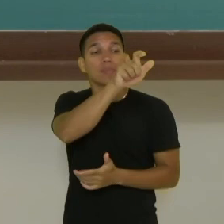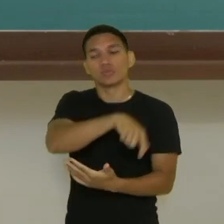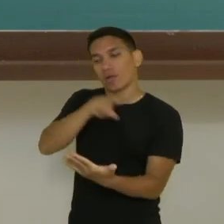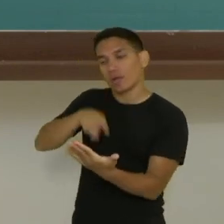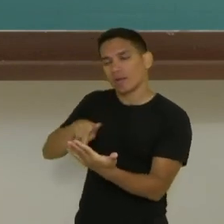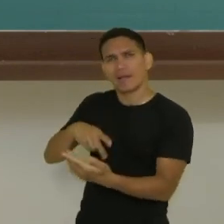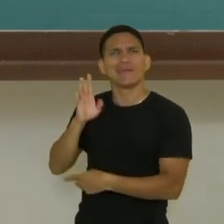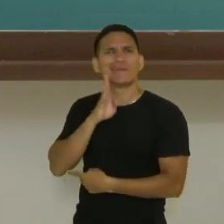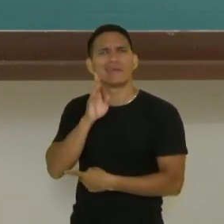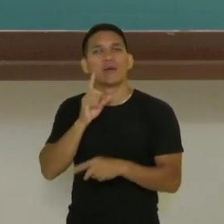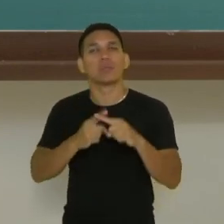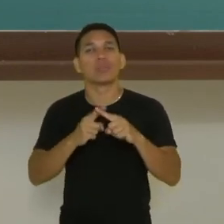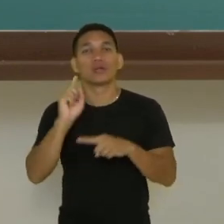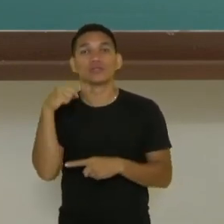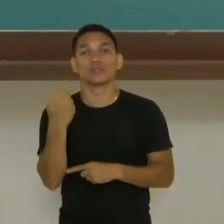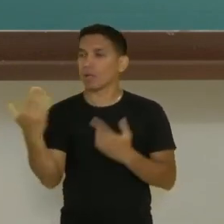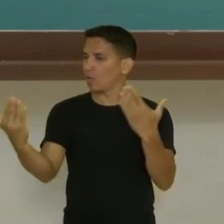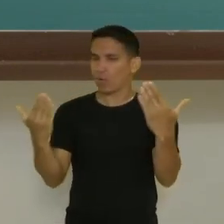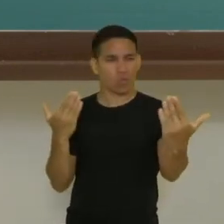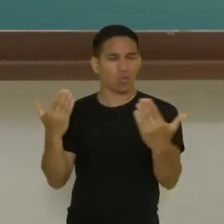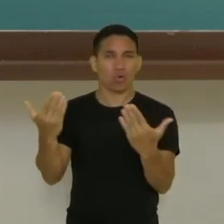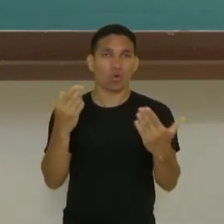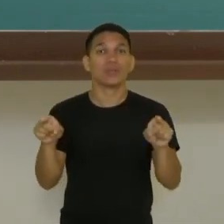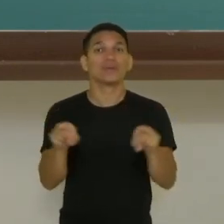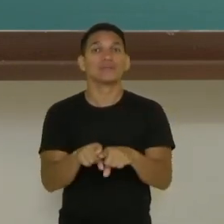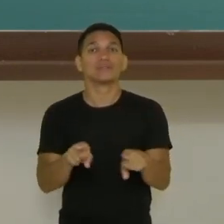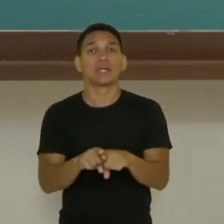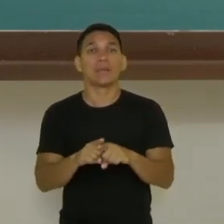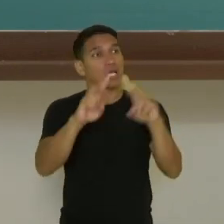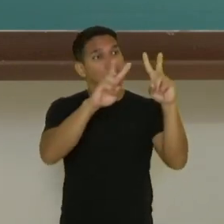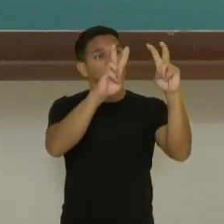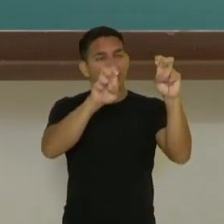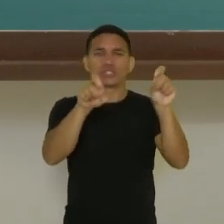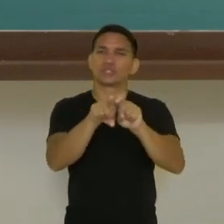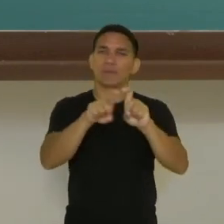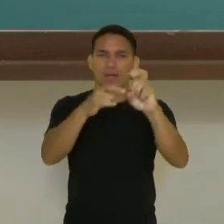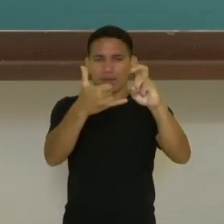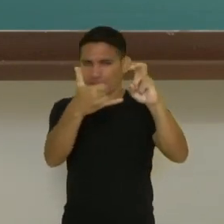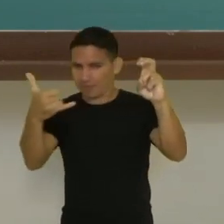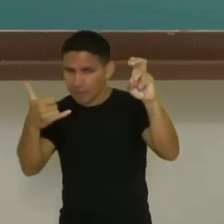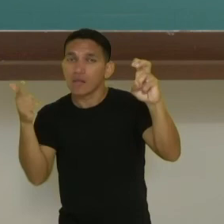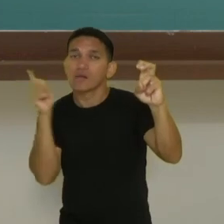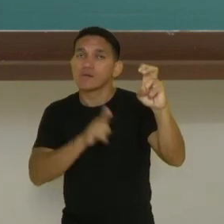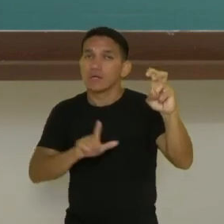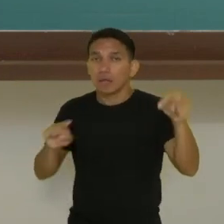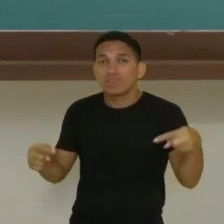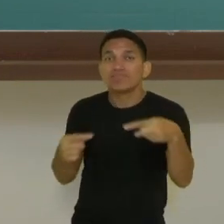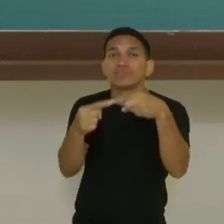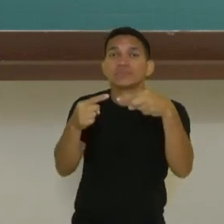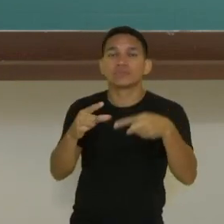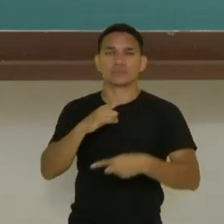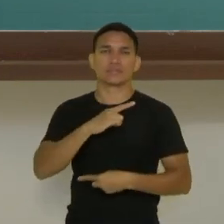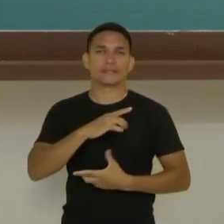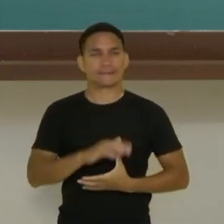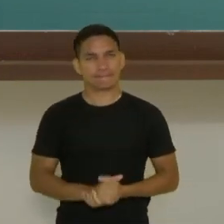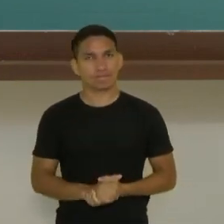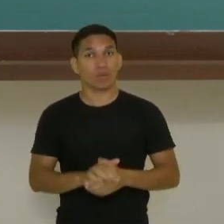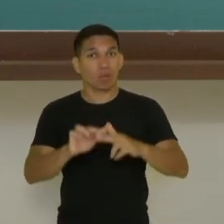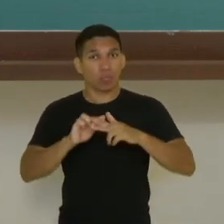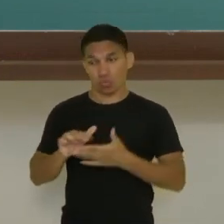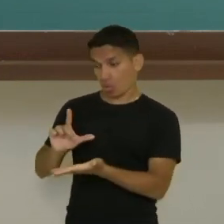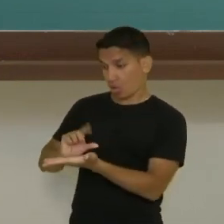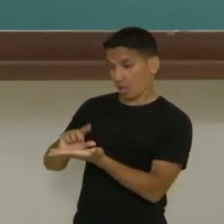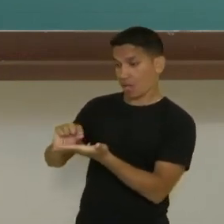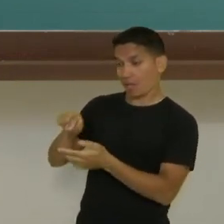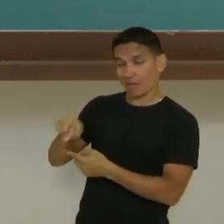gente comparou a carta do leitor com o título e o subtítulo a qual se refere a carta dela. Então, do artigo